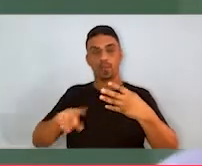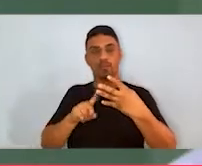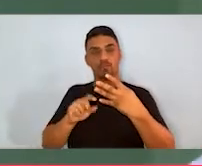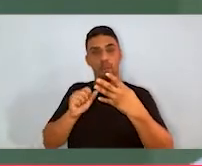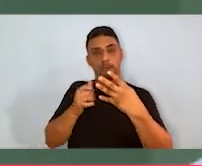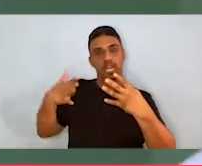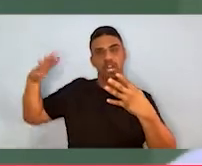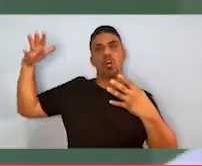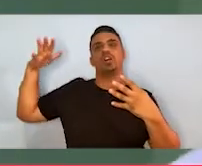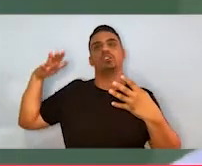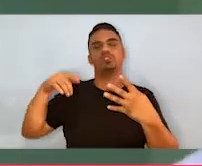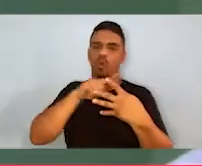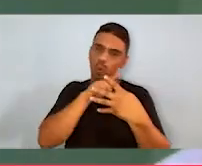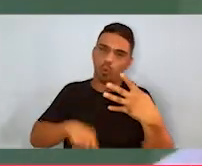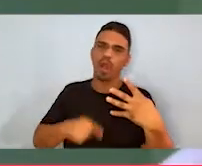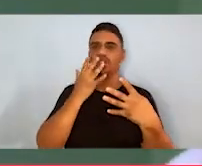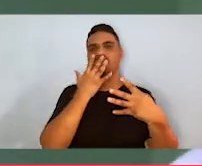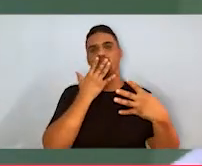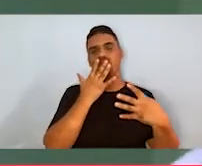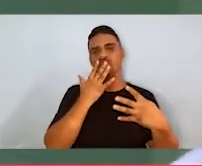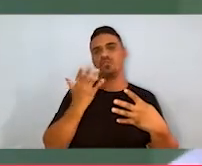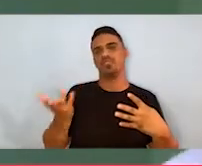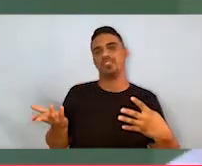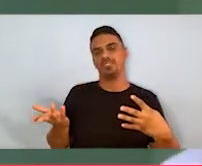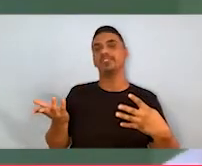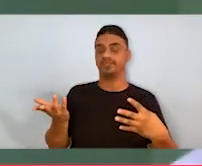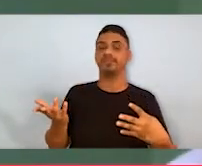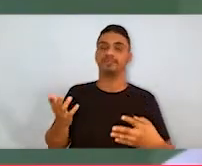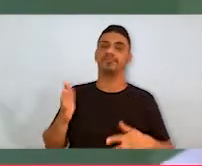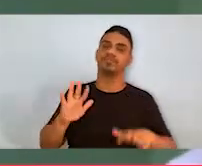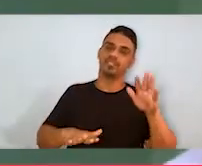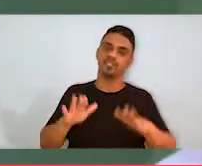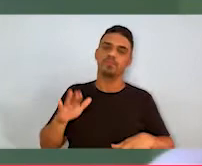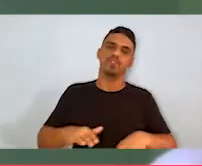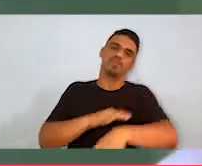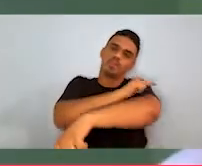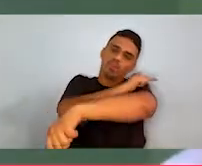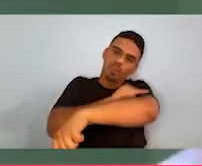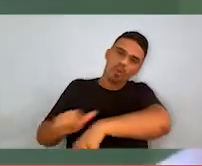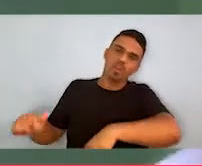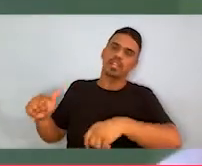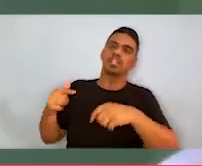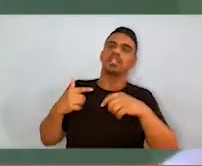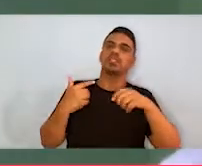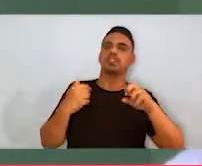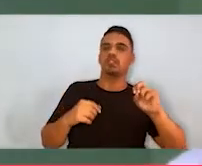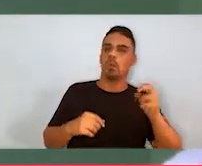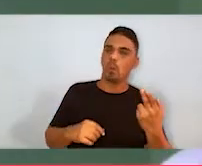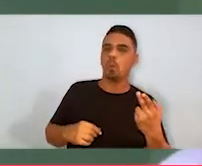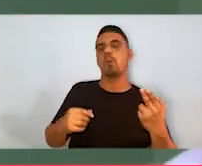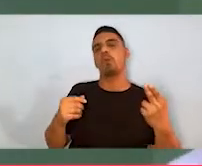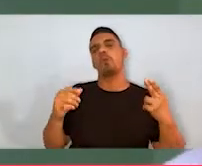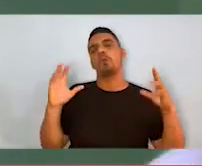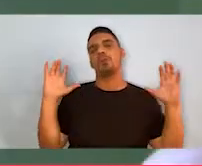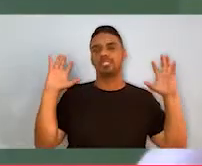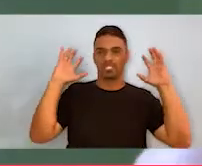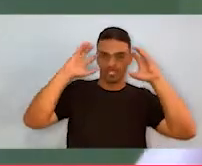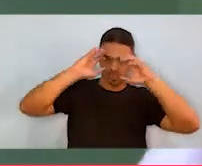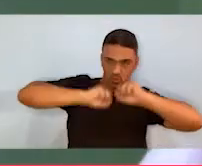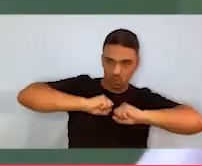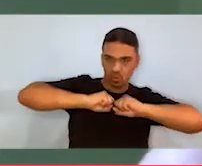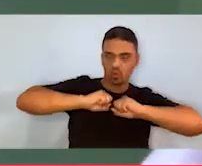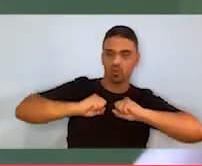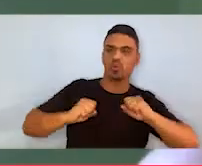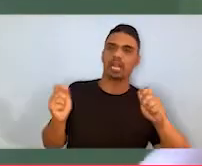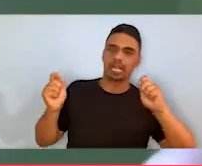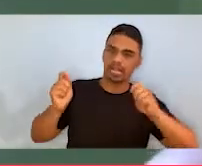brilhante, personagem que está molhado, suado, ou que tem uma pele mais lisa, ou de repente o personagem tem a pele mais escura e aí